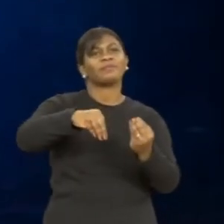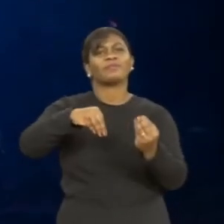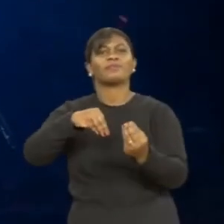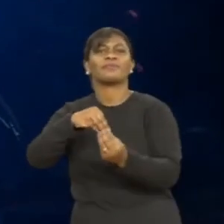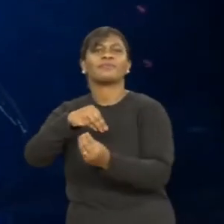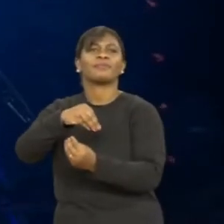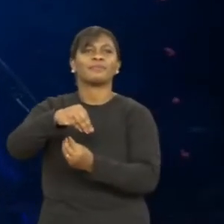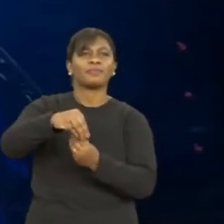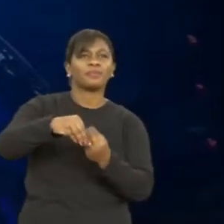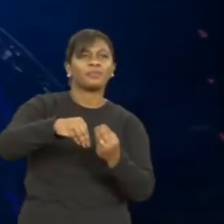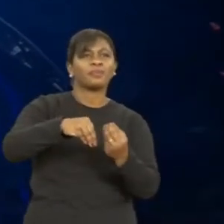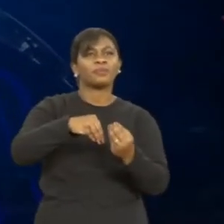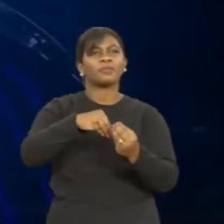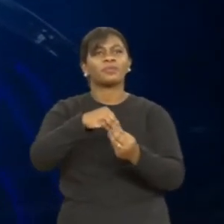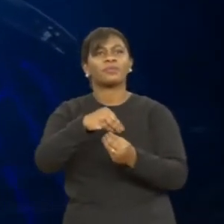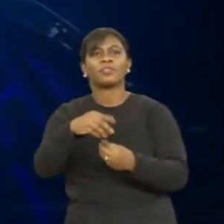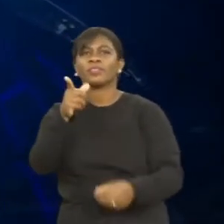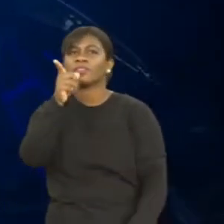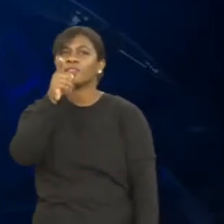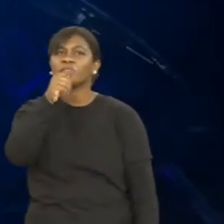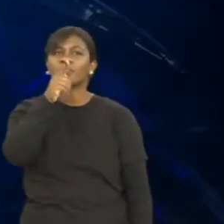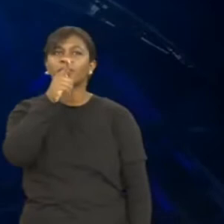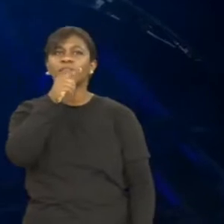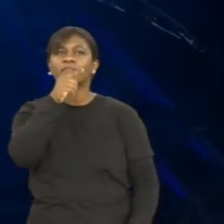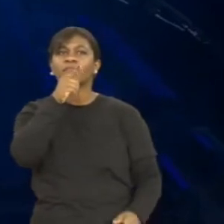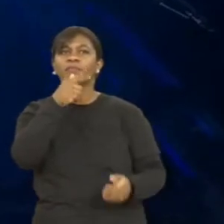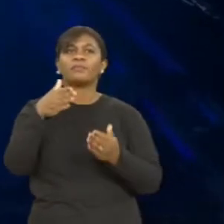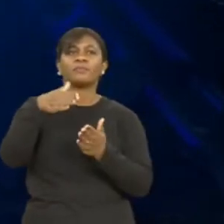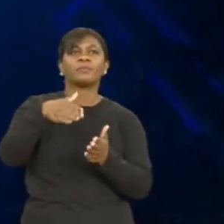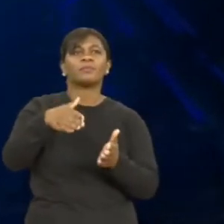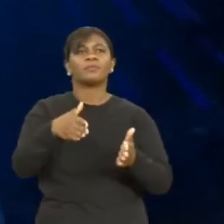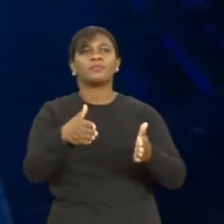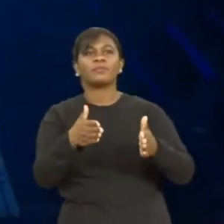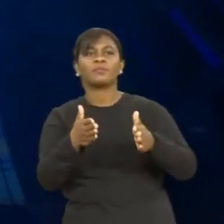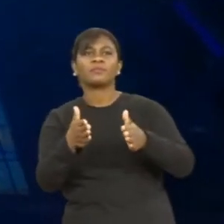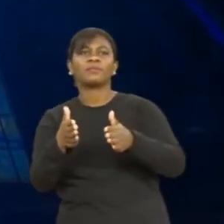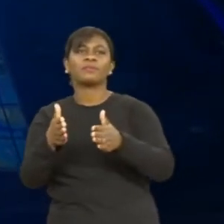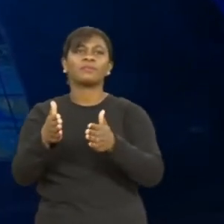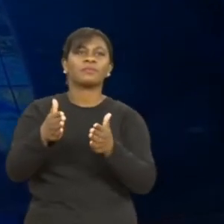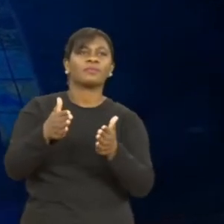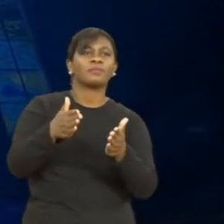misturar com as águas do rio, com as águas do rio,